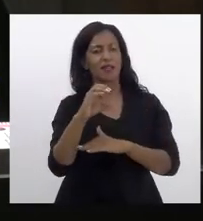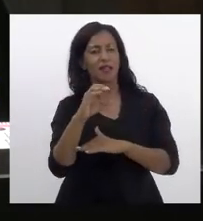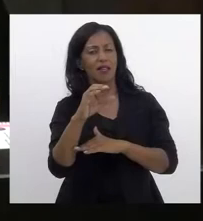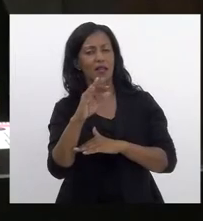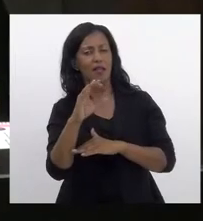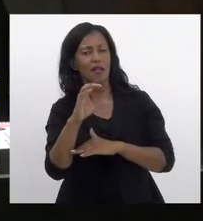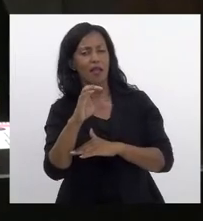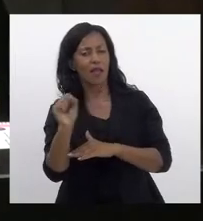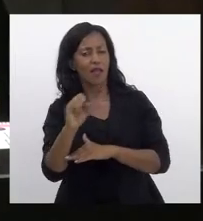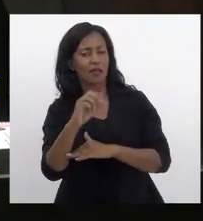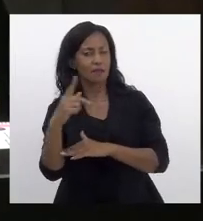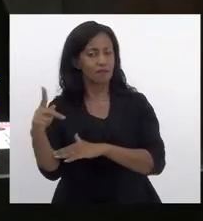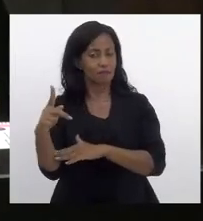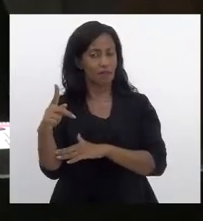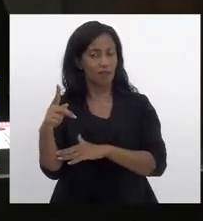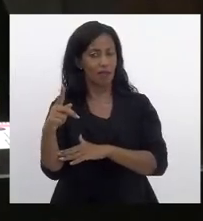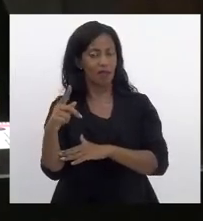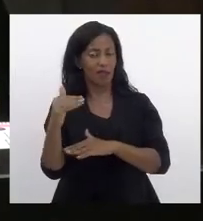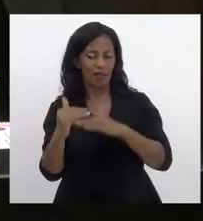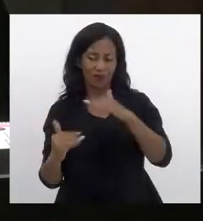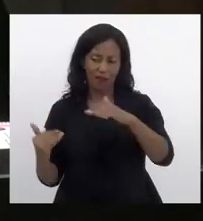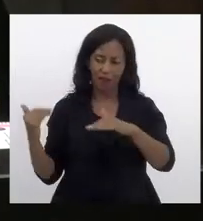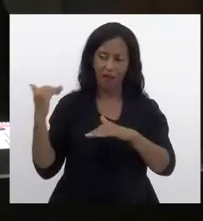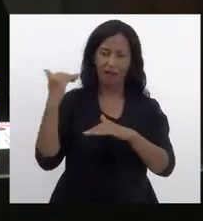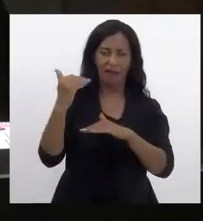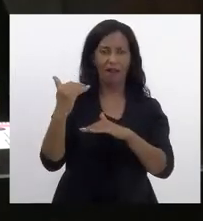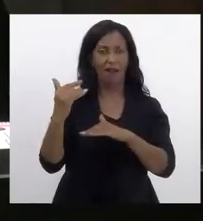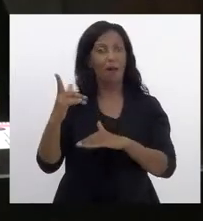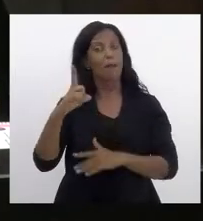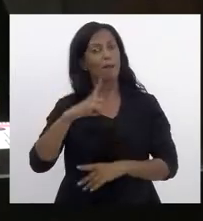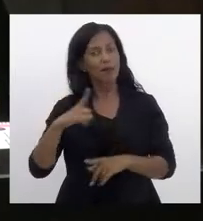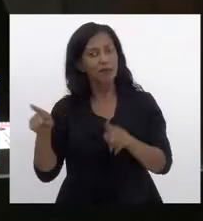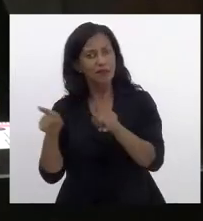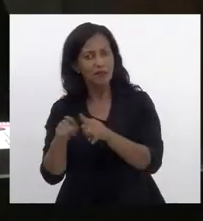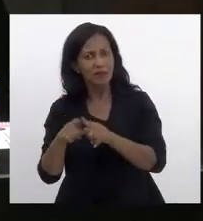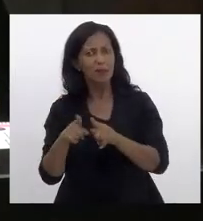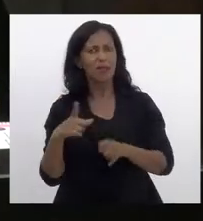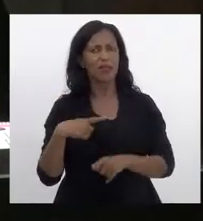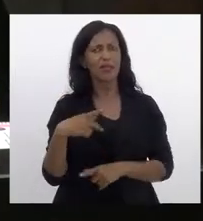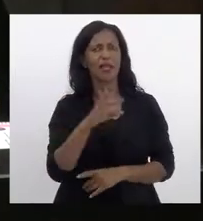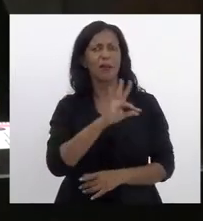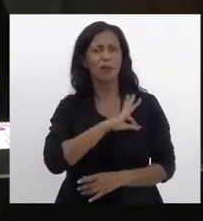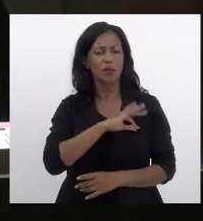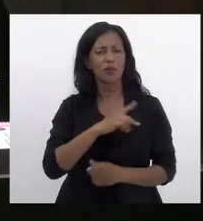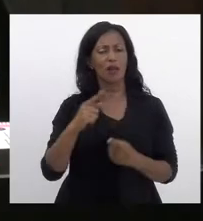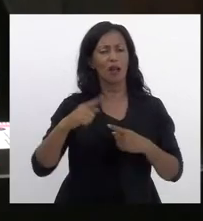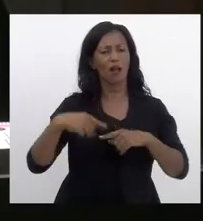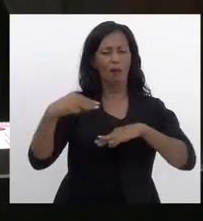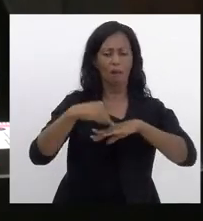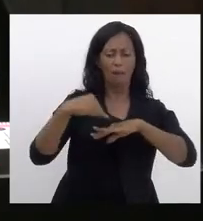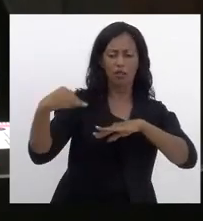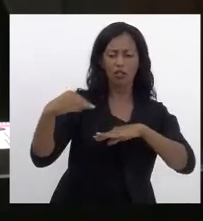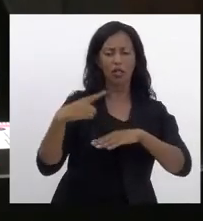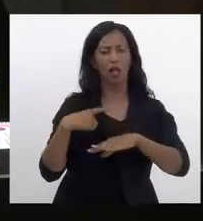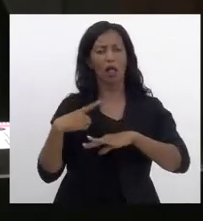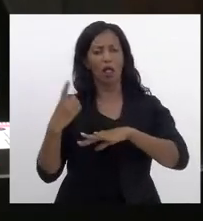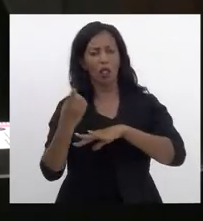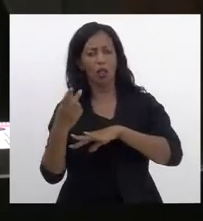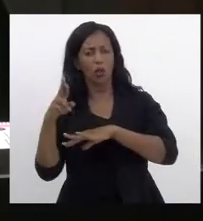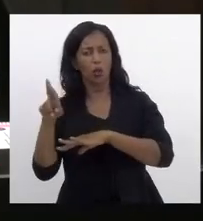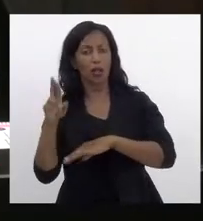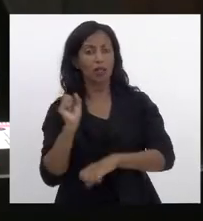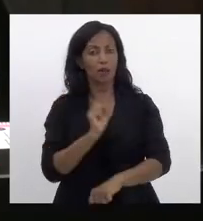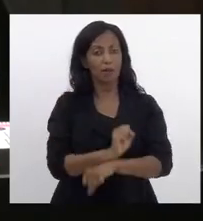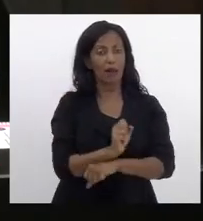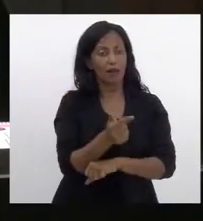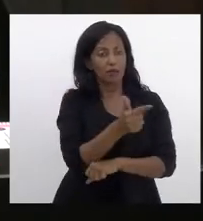192,5%. Mas nós temos também policiais que têm mestrado, doutorado, e infelizmente ele para no